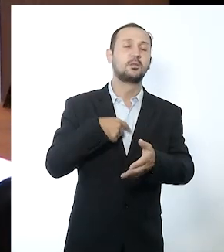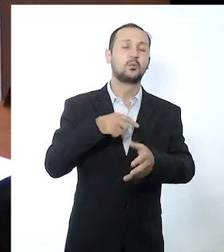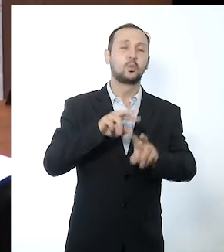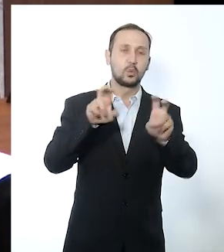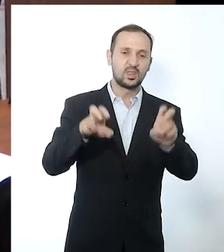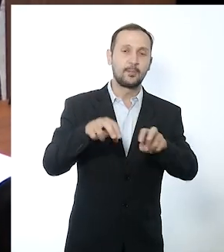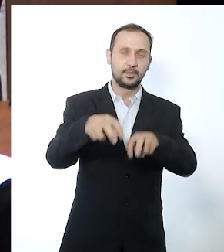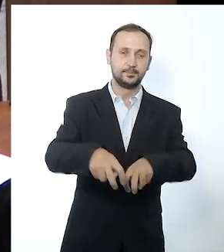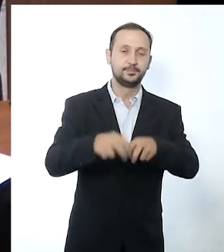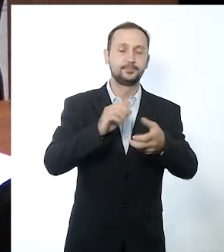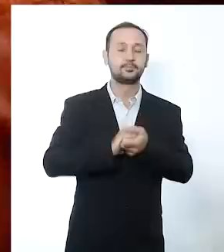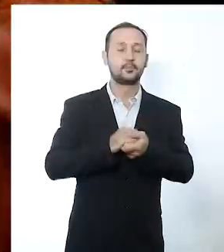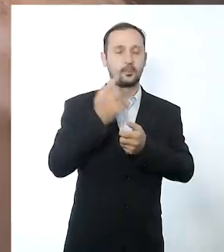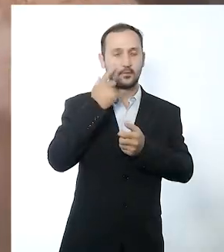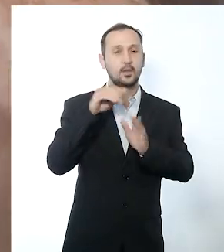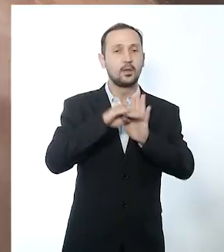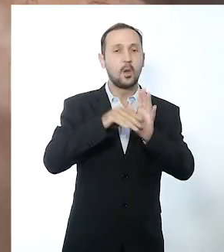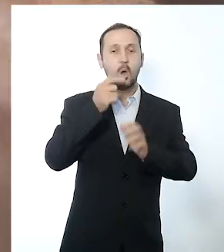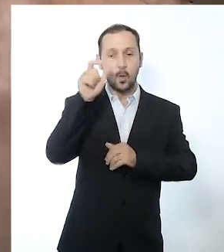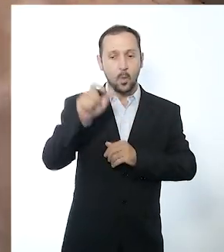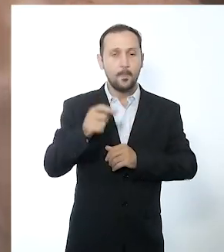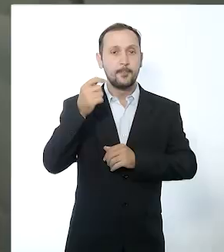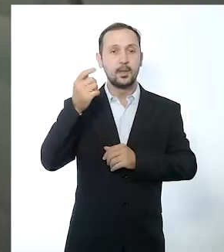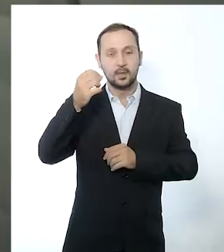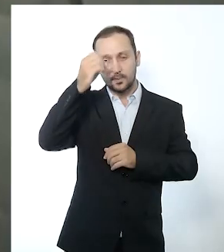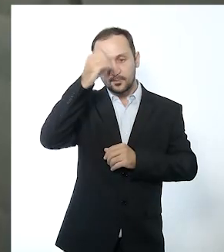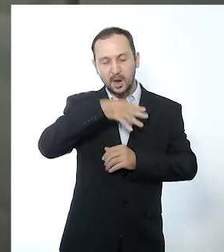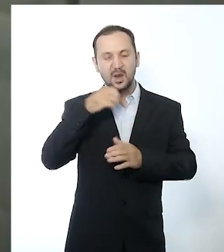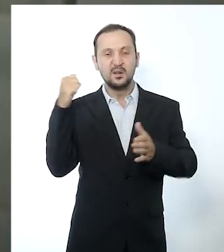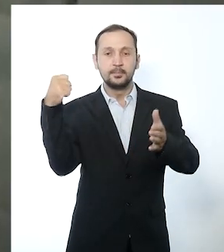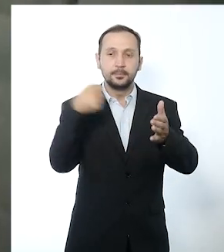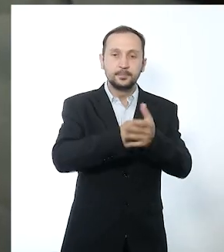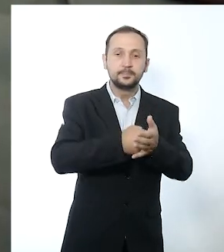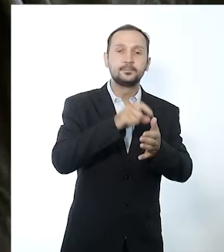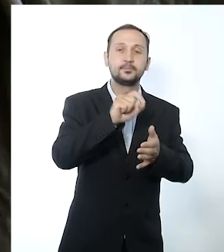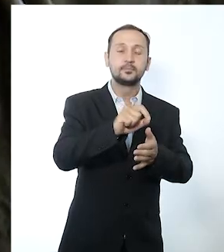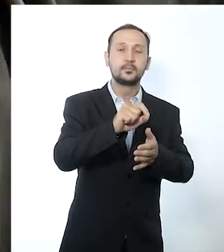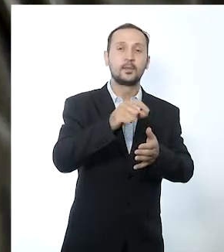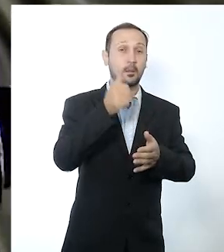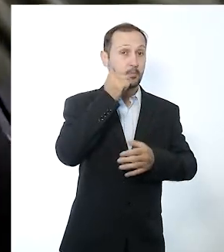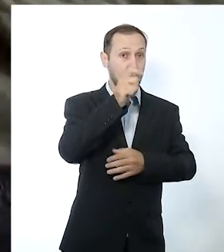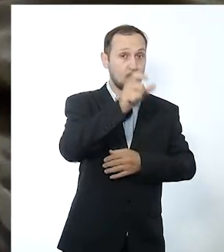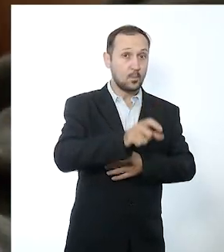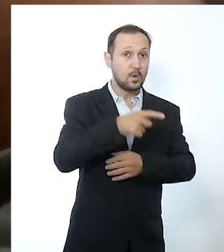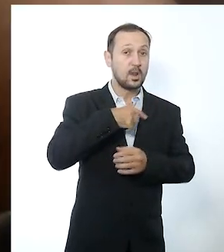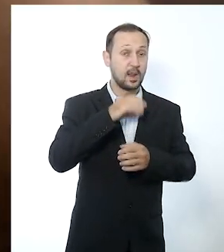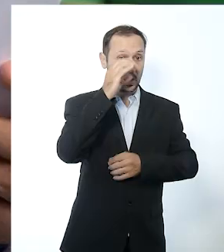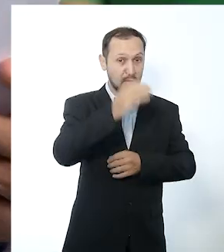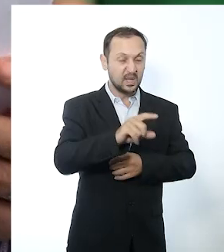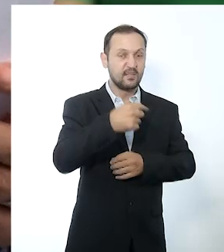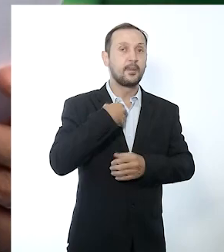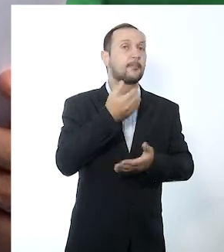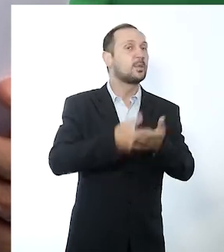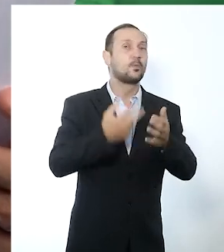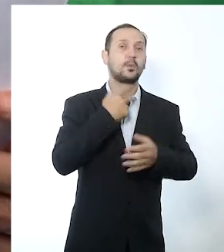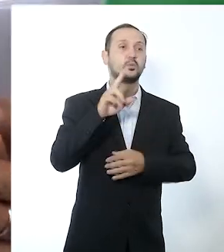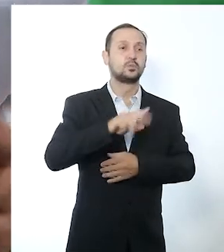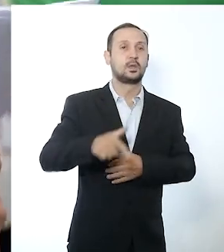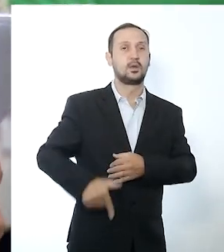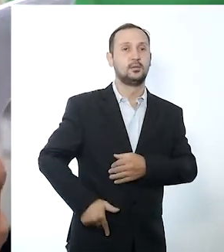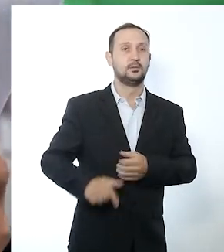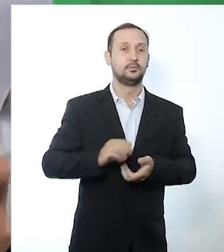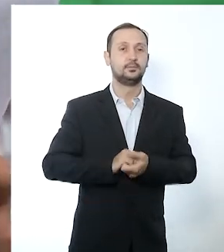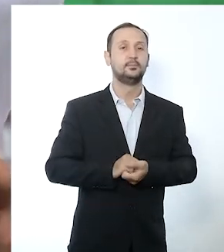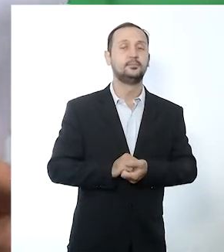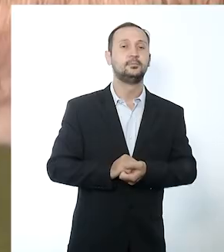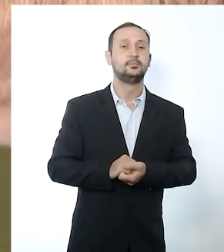Medida aprovada indica que agressores de mulheres possam perder a posse ou o porte de arma após o crime. De autoria do deputado Marçal Filho,